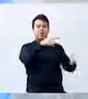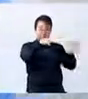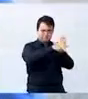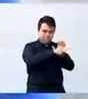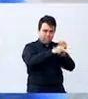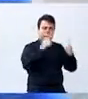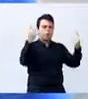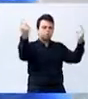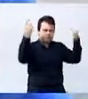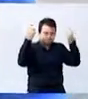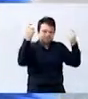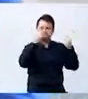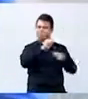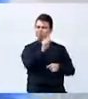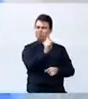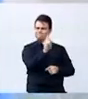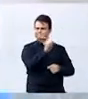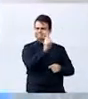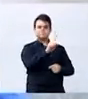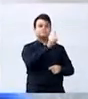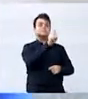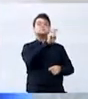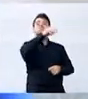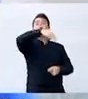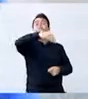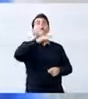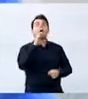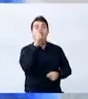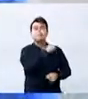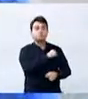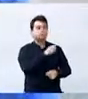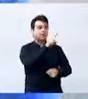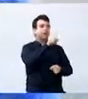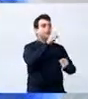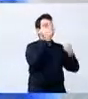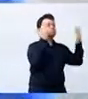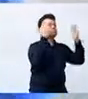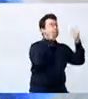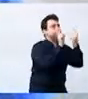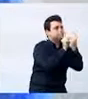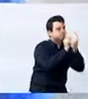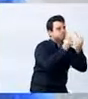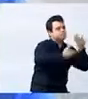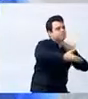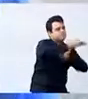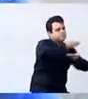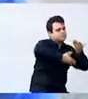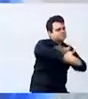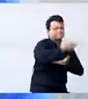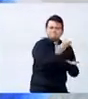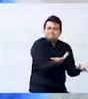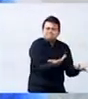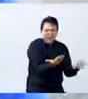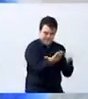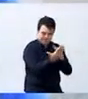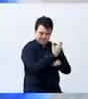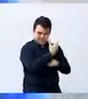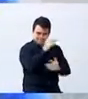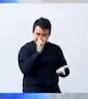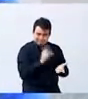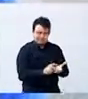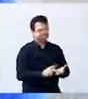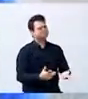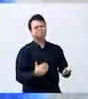especialista naquele problema, você tem 15 minutos de atendimento com um psicólogo, psicanalista. Que proveito que você tem